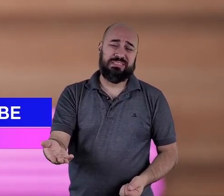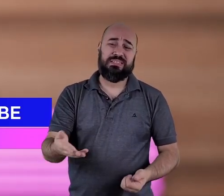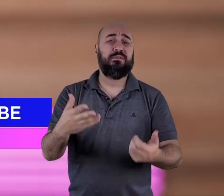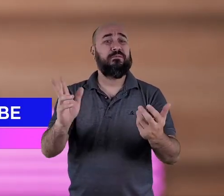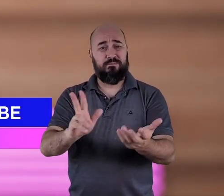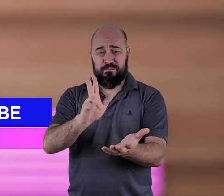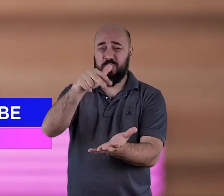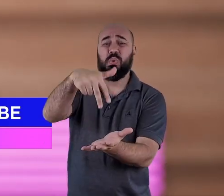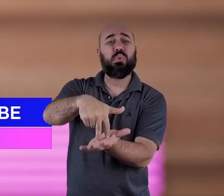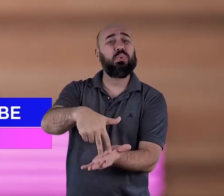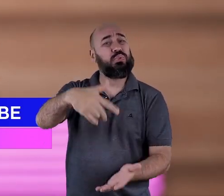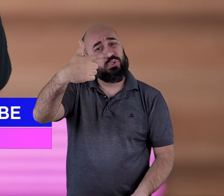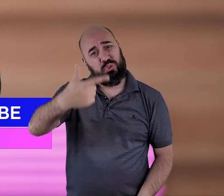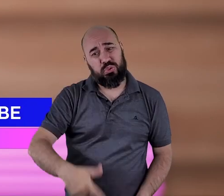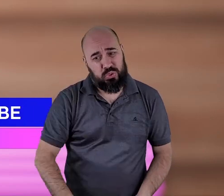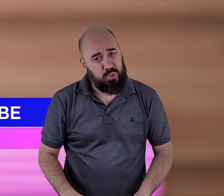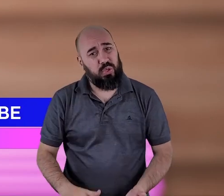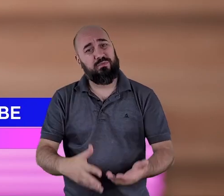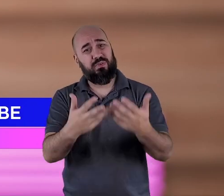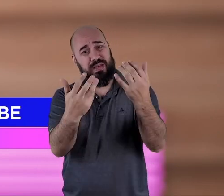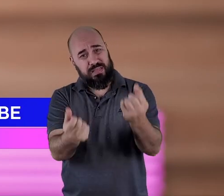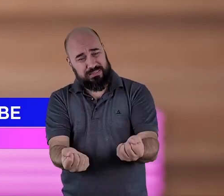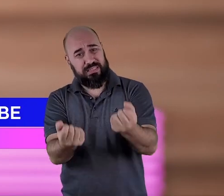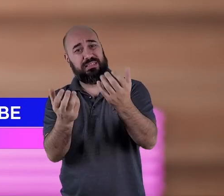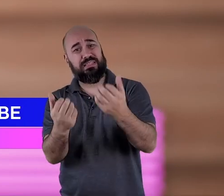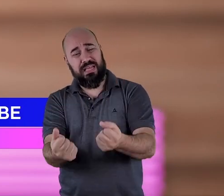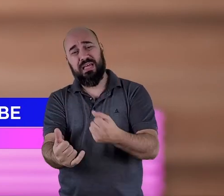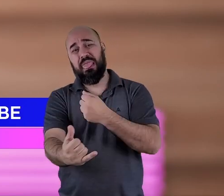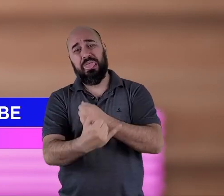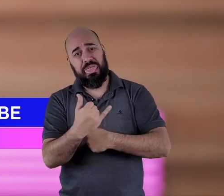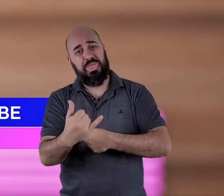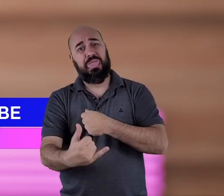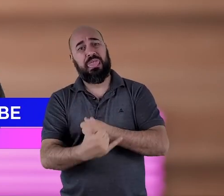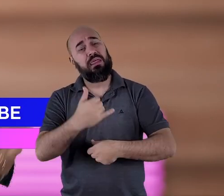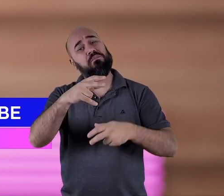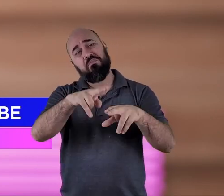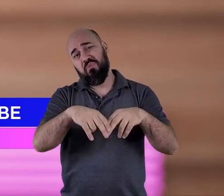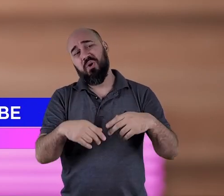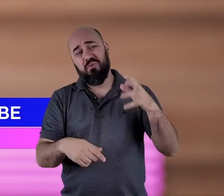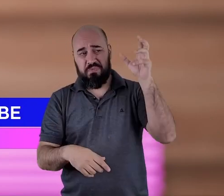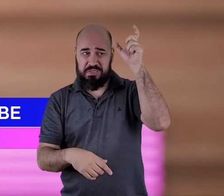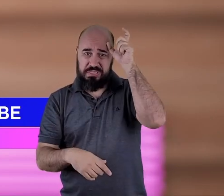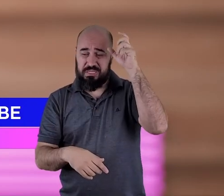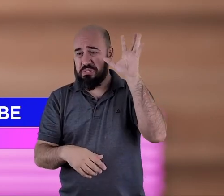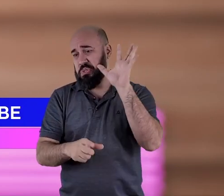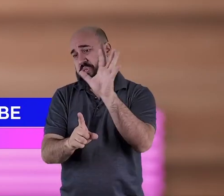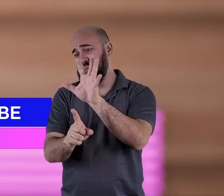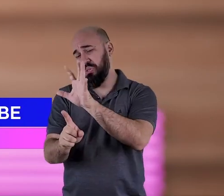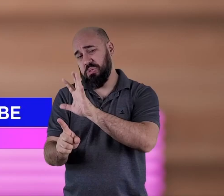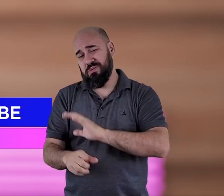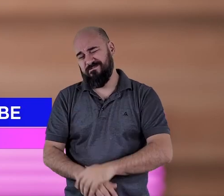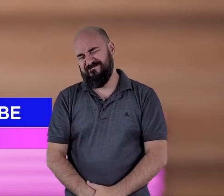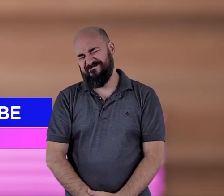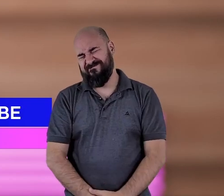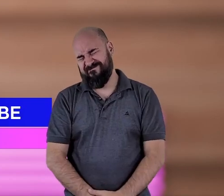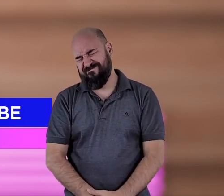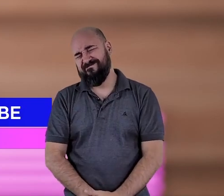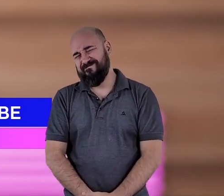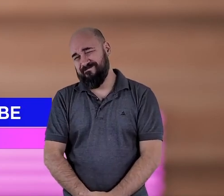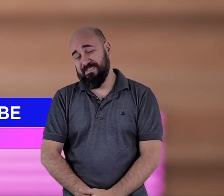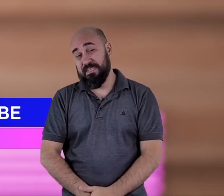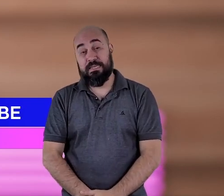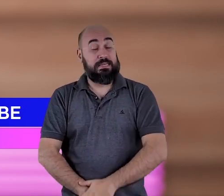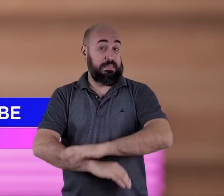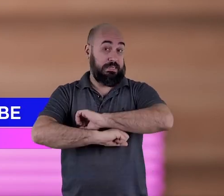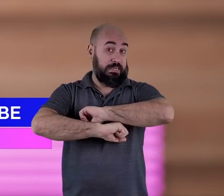verdade, assim também sairão e serão enganados outra vez. Ficará claro